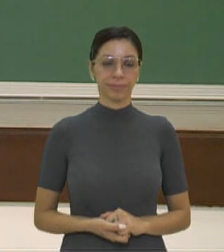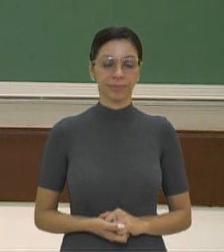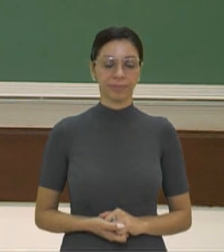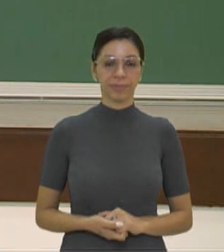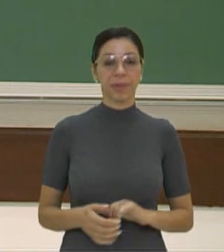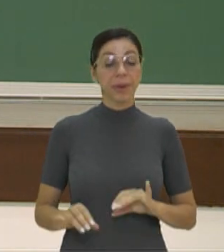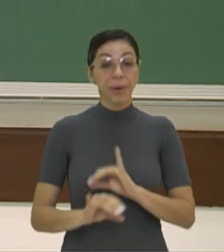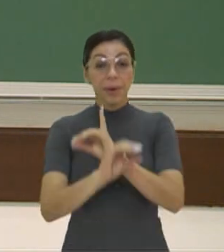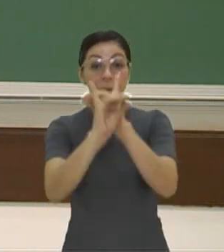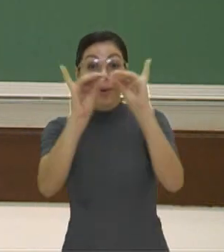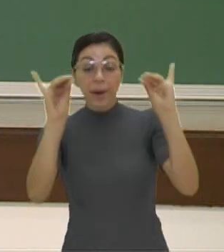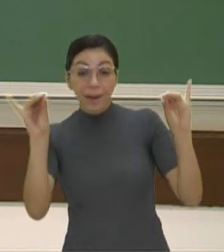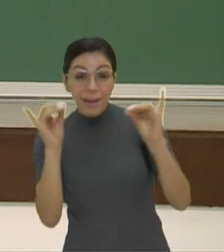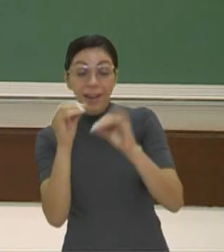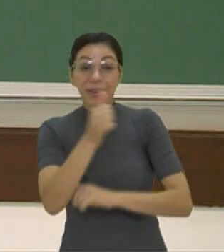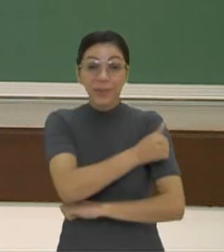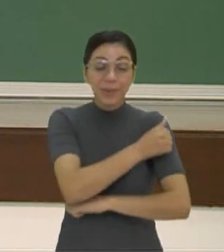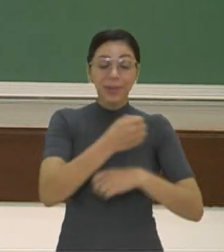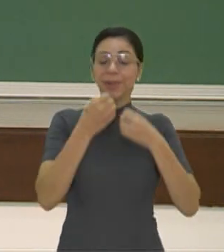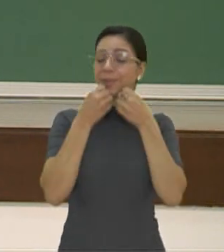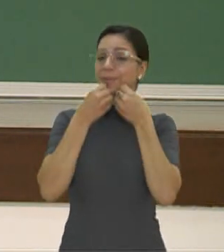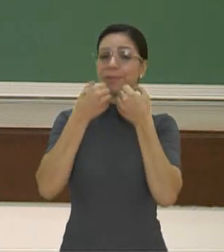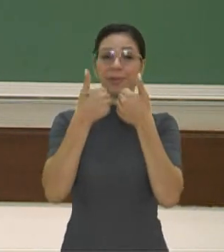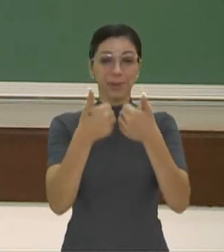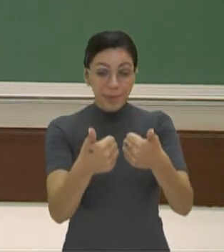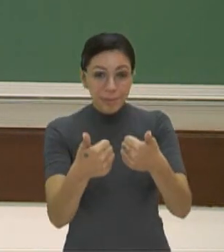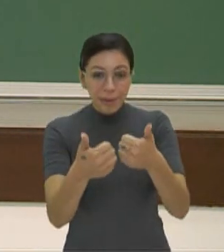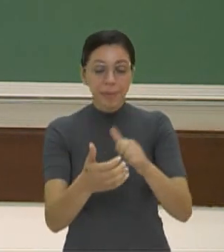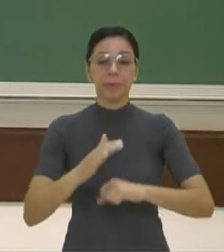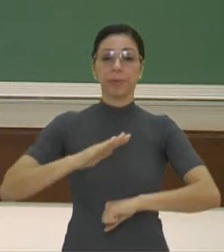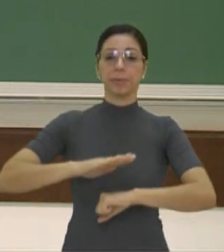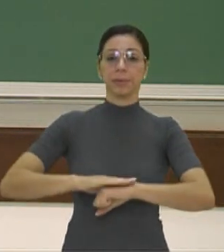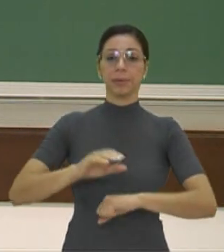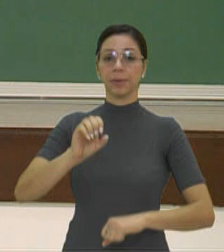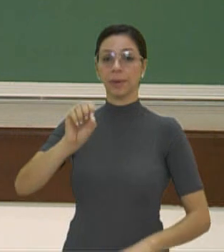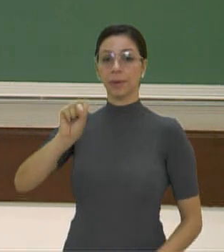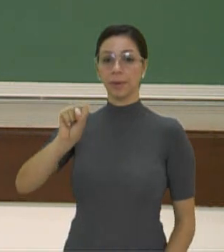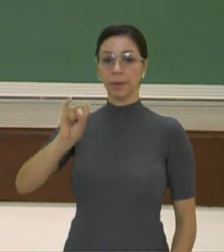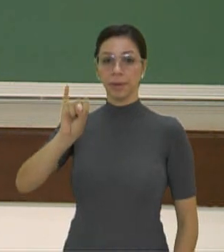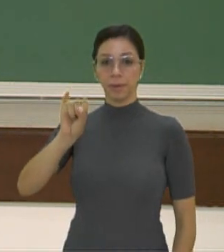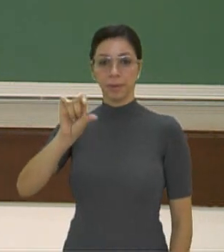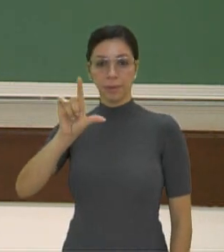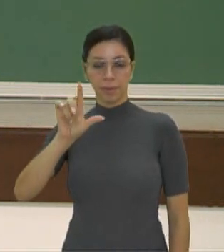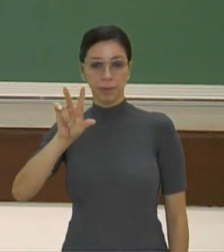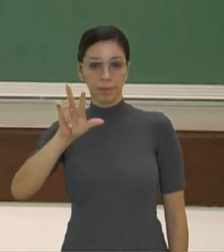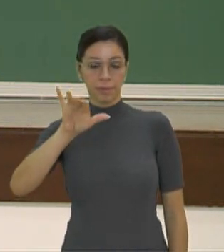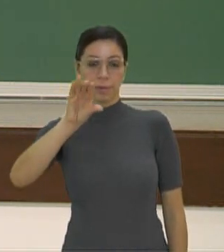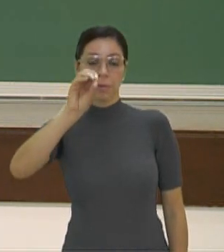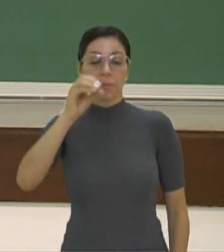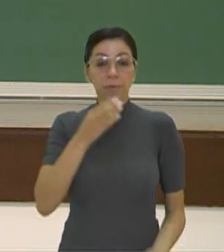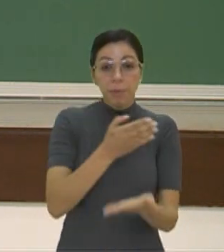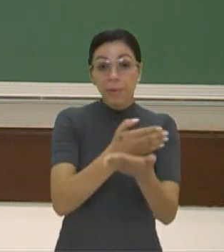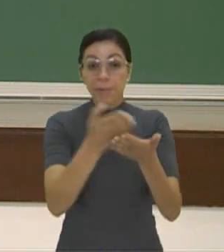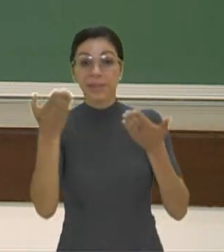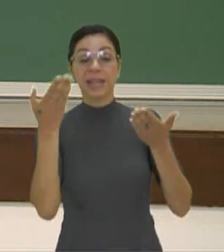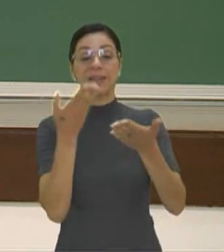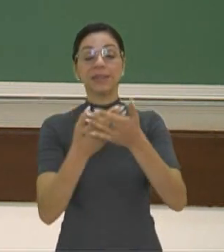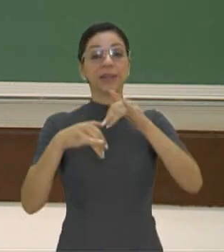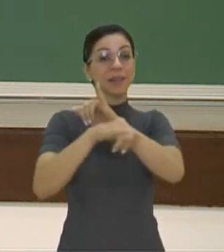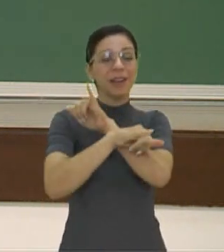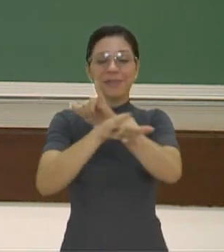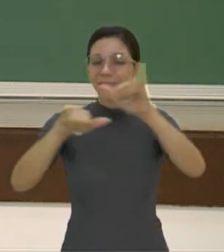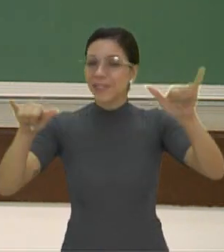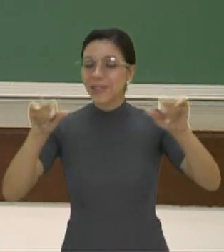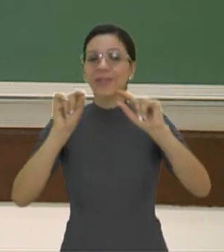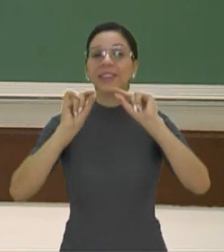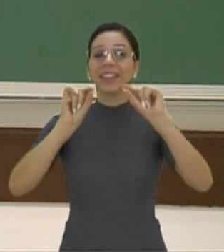Hi everyone! Espero que todos vocês estejam bem. Eu sou o professor Silvio e nós vamos começar a nossa aula de hoje com um lembrete básico. Lembrando